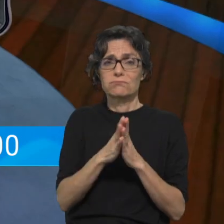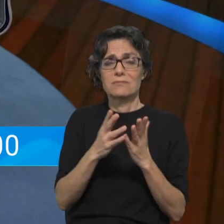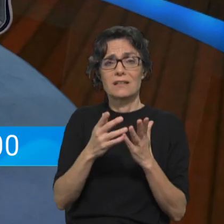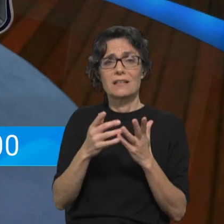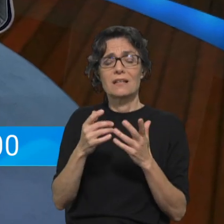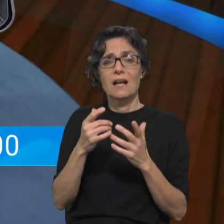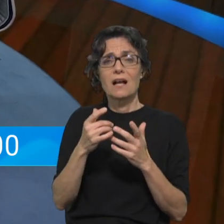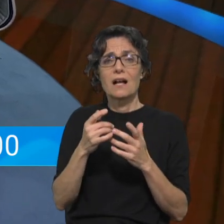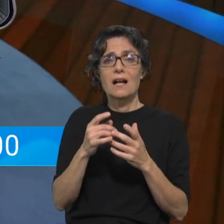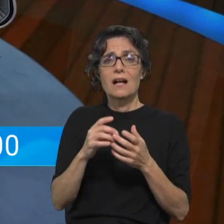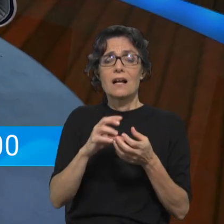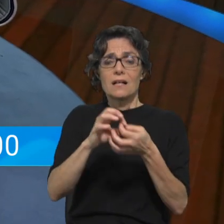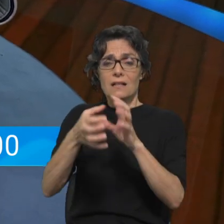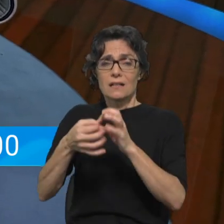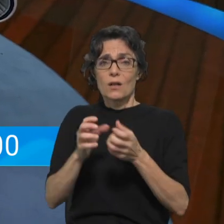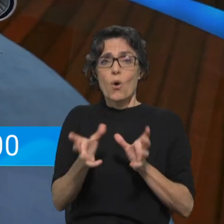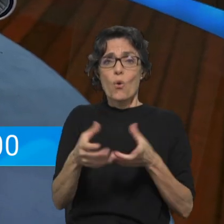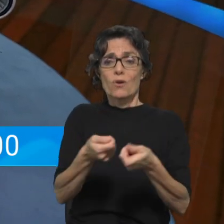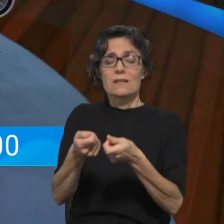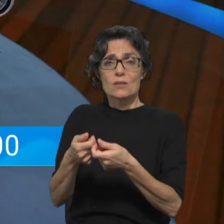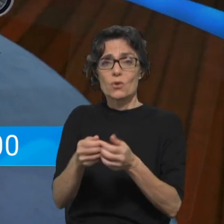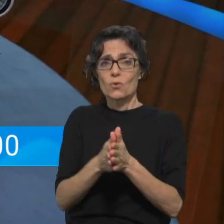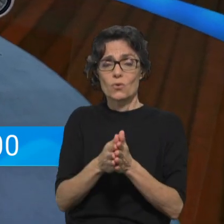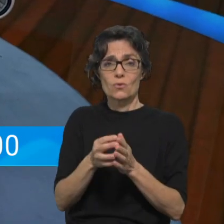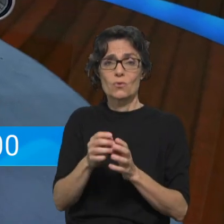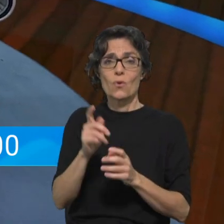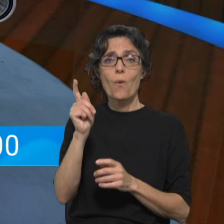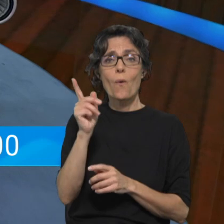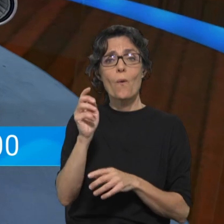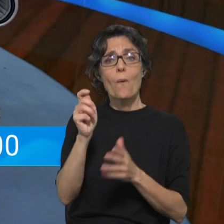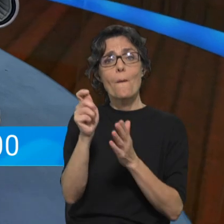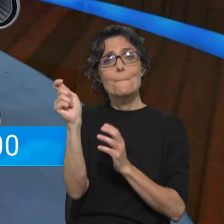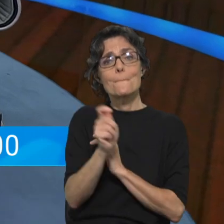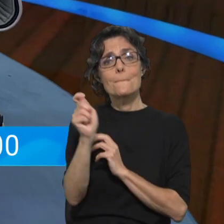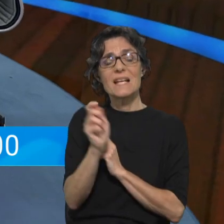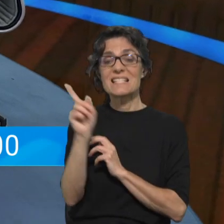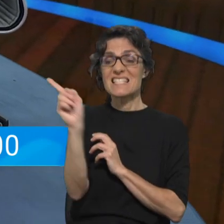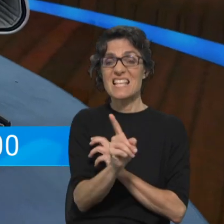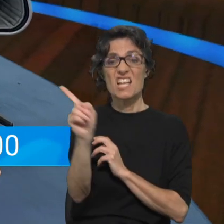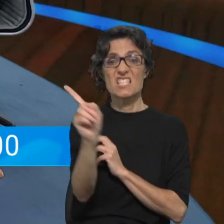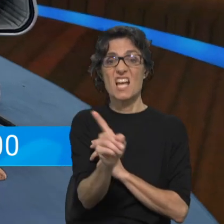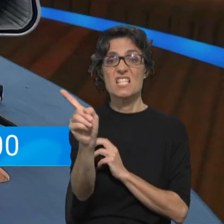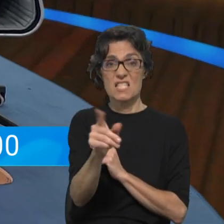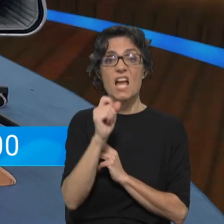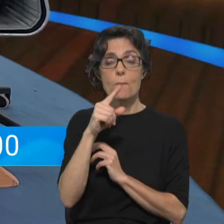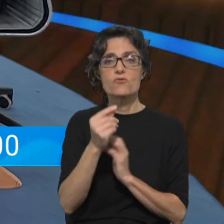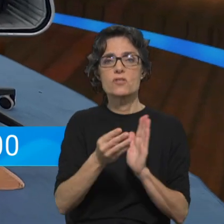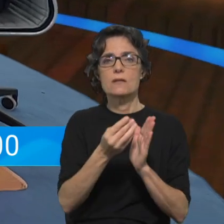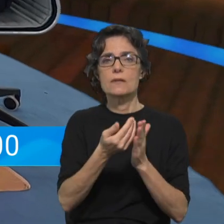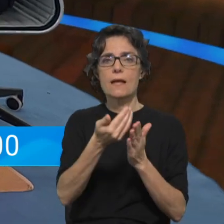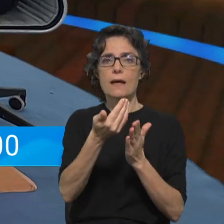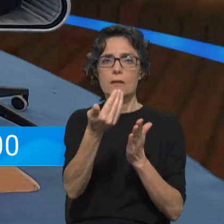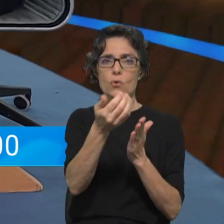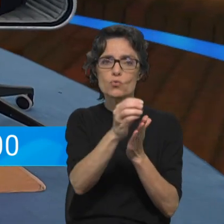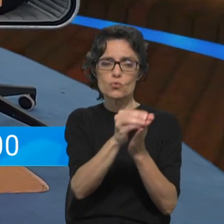as outras organizações todas, 6 em 6 meses, o seu registro criminal. Se calhar era uma forma de prevenir.